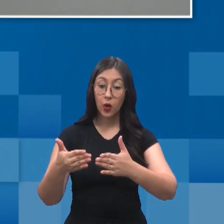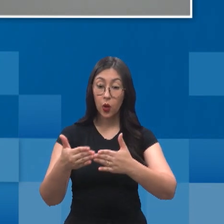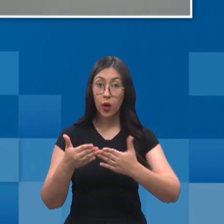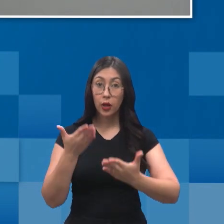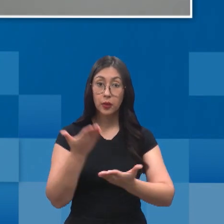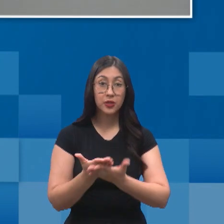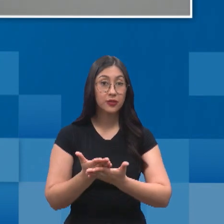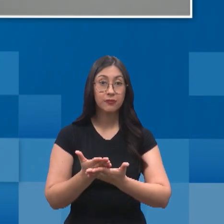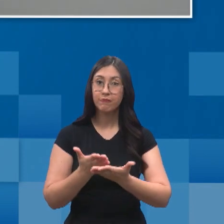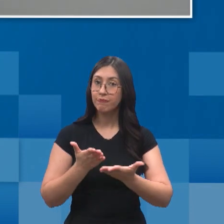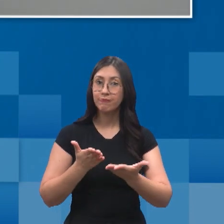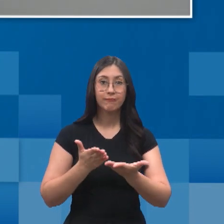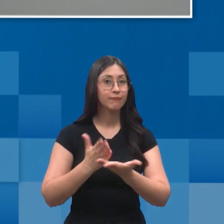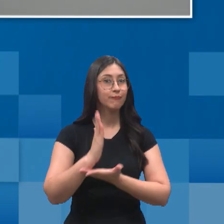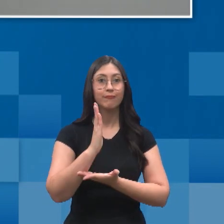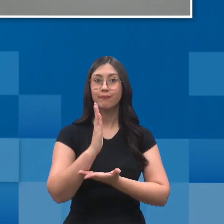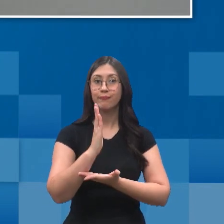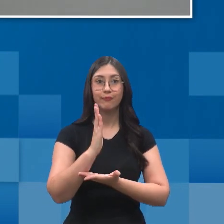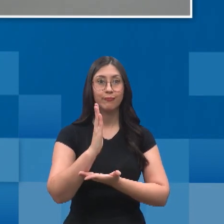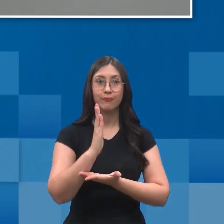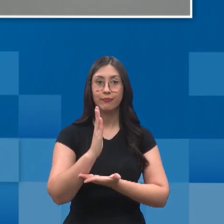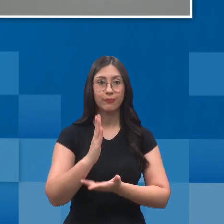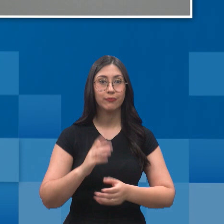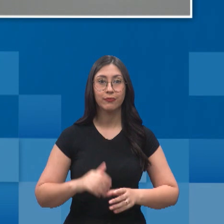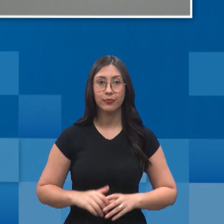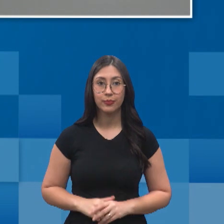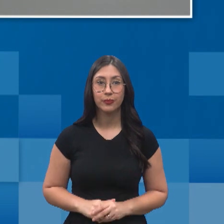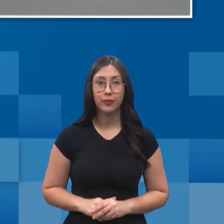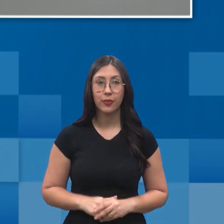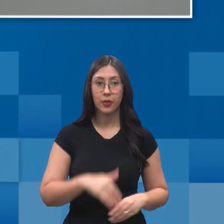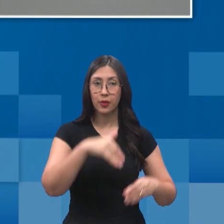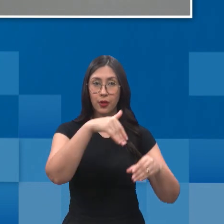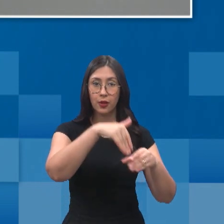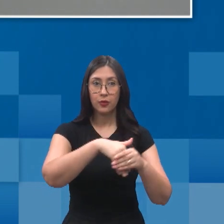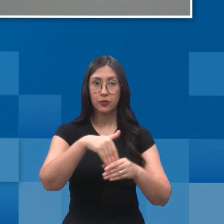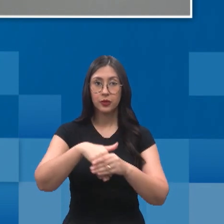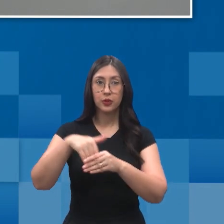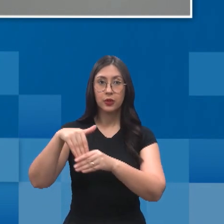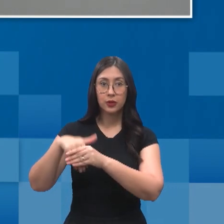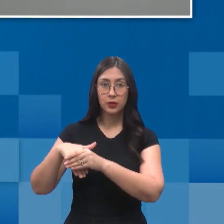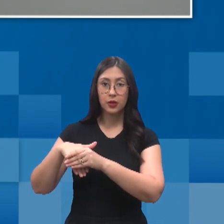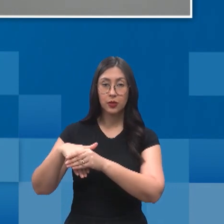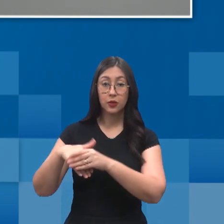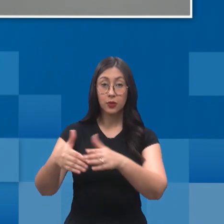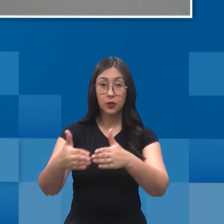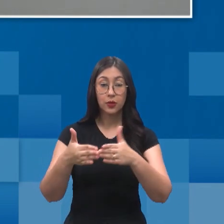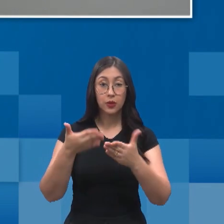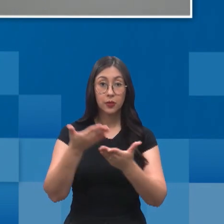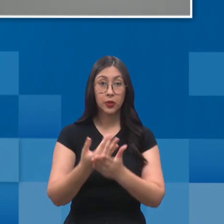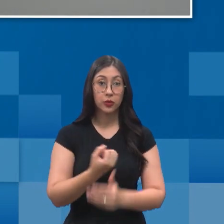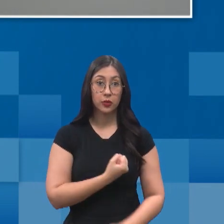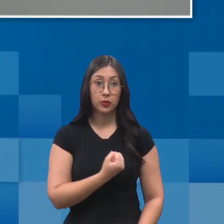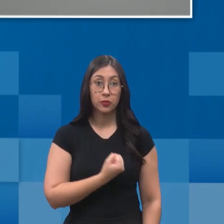está rejeitado. Em votação, o requerimento de número